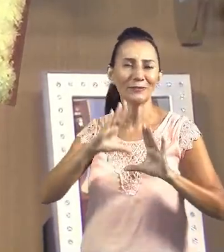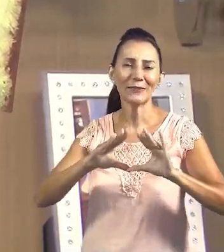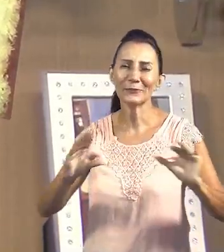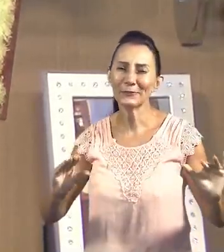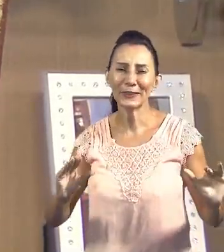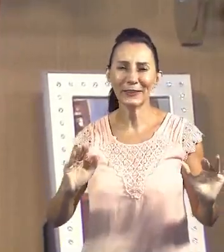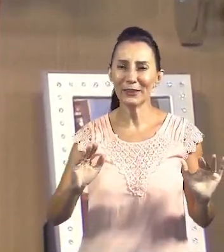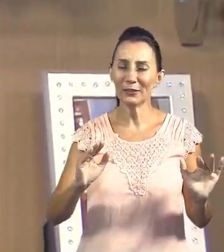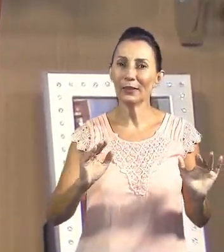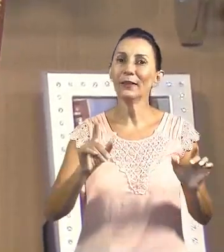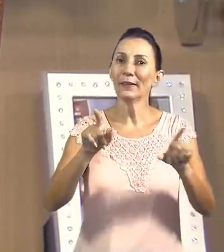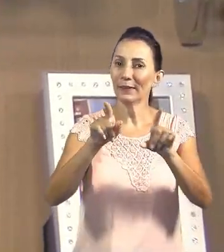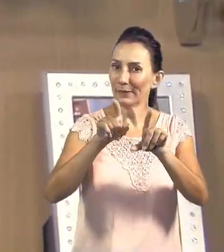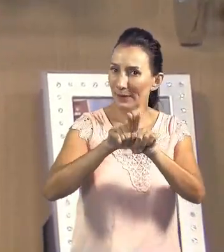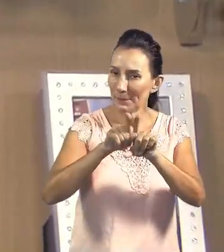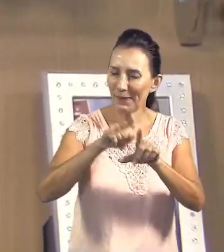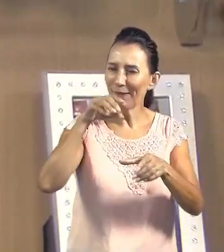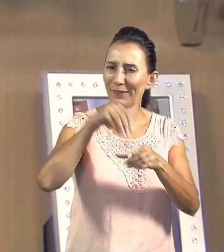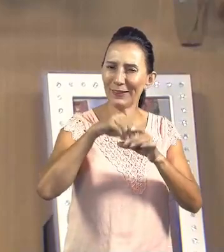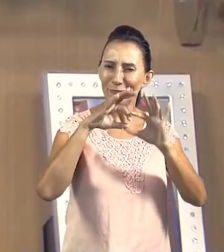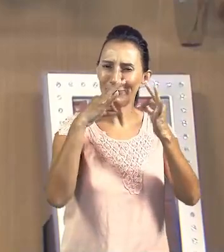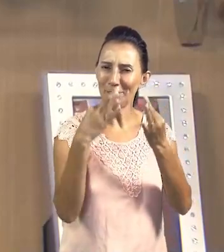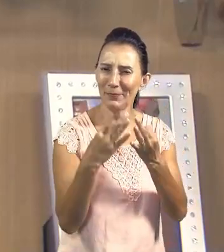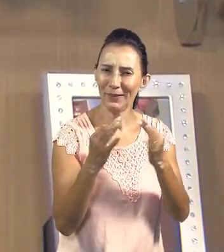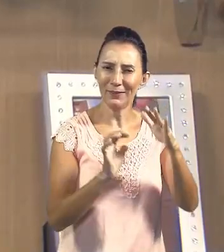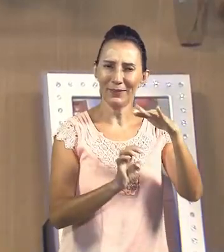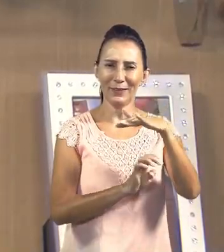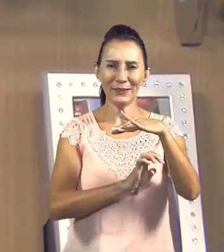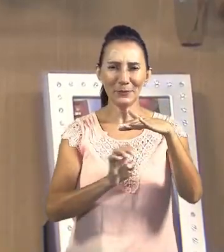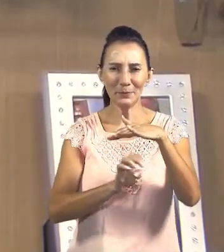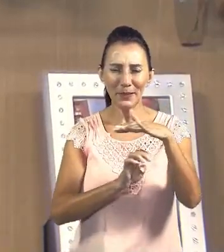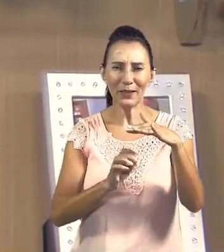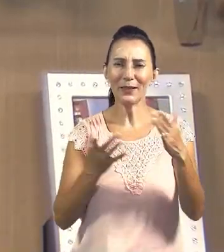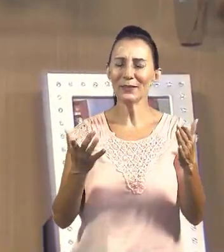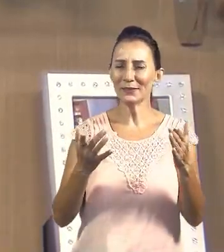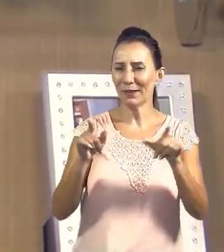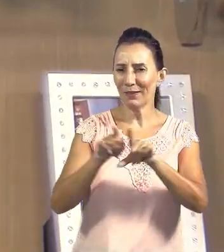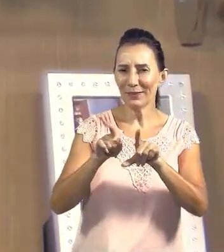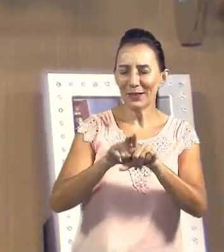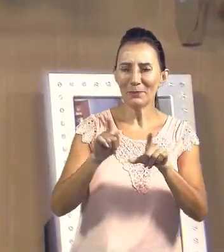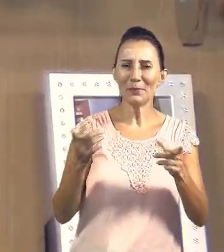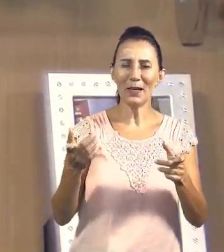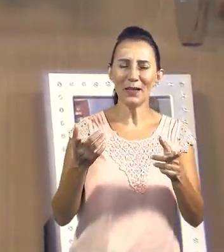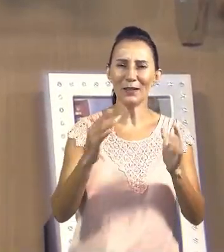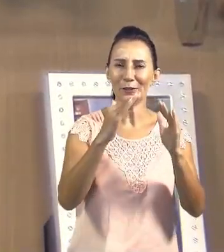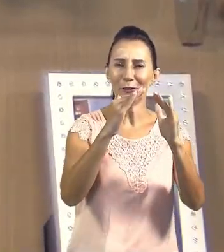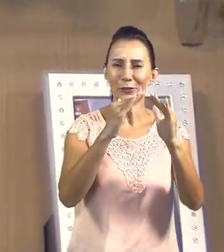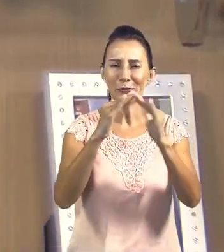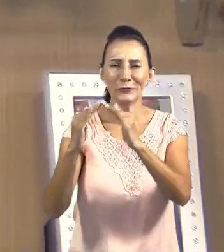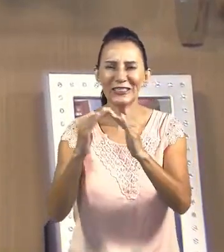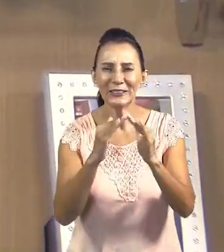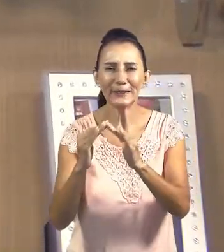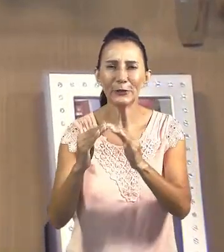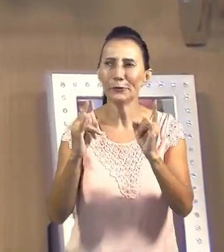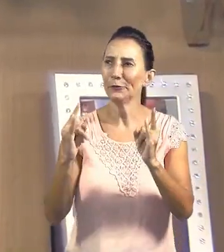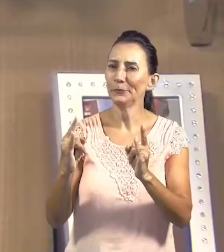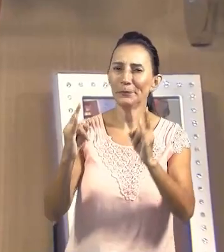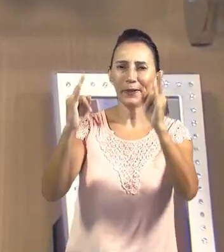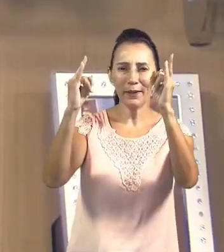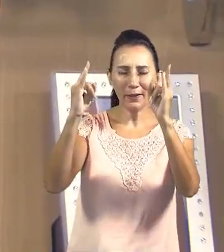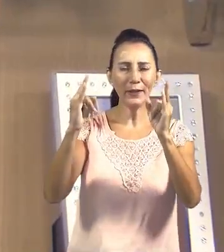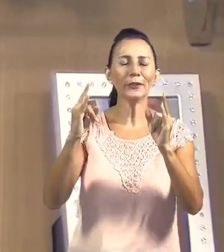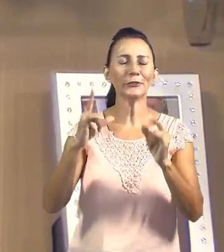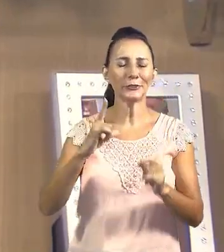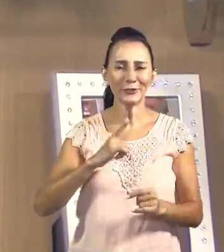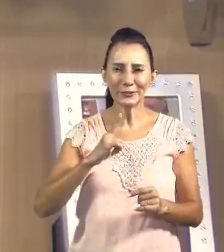das famílias, em empresas, né? No dia a dia, com a vizinhança, no prédio,